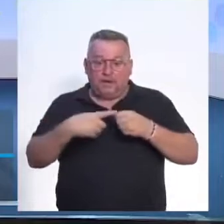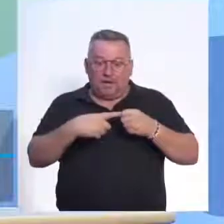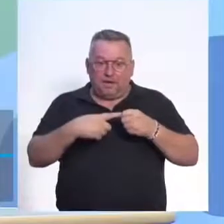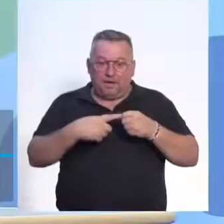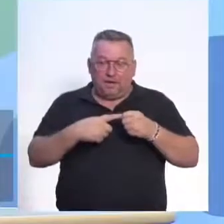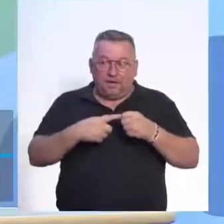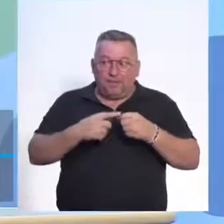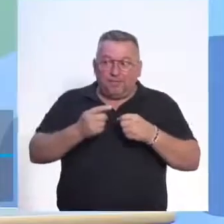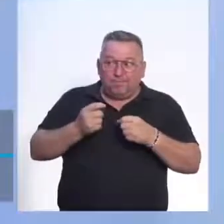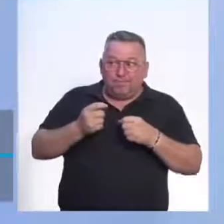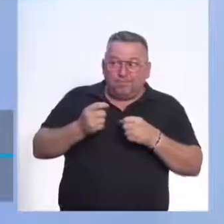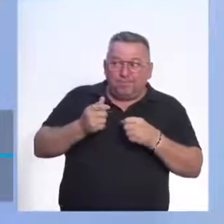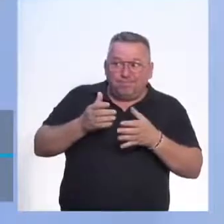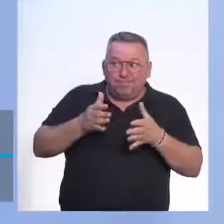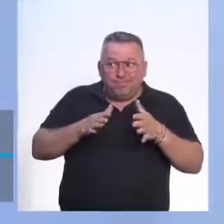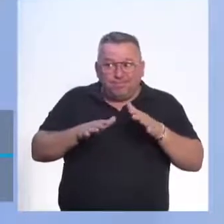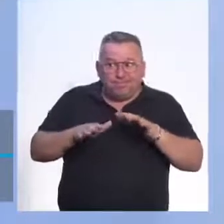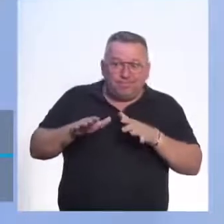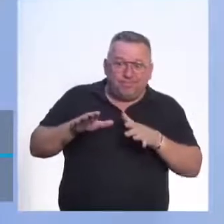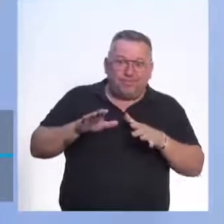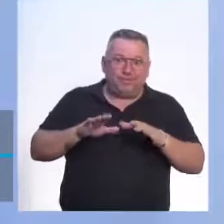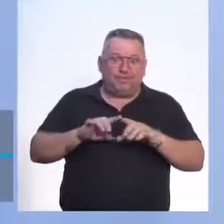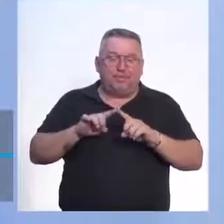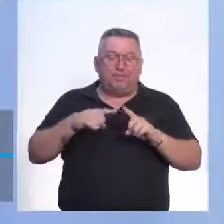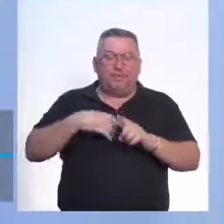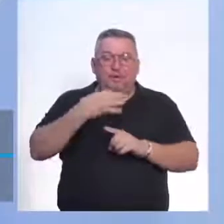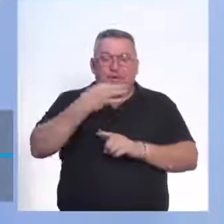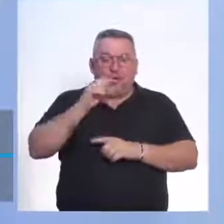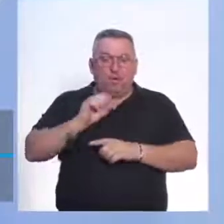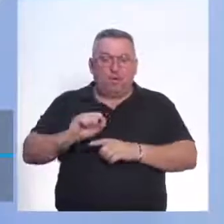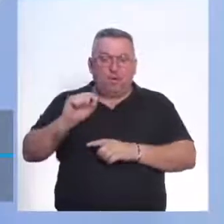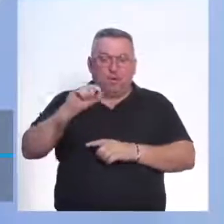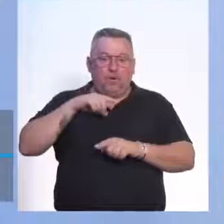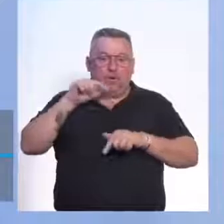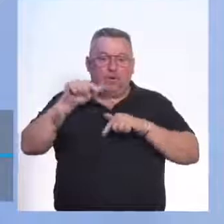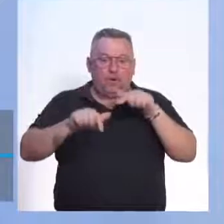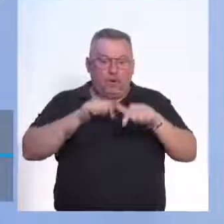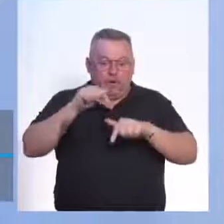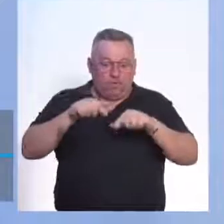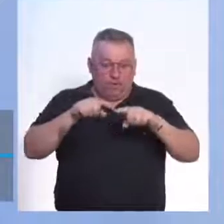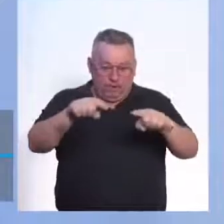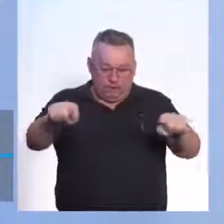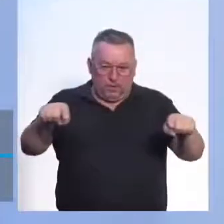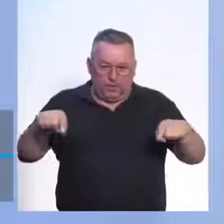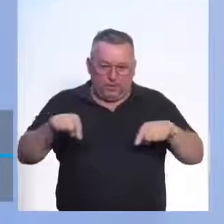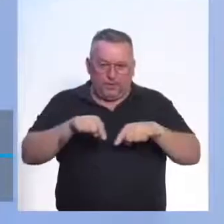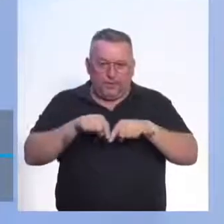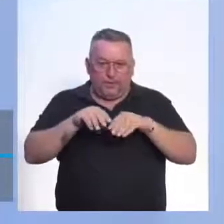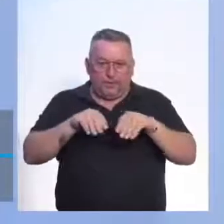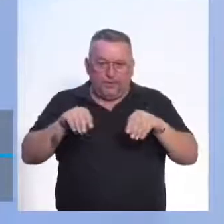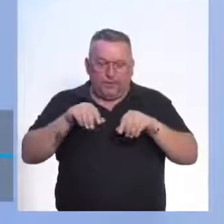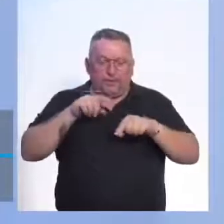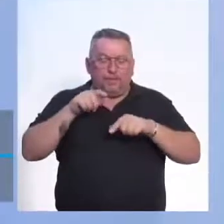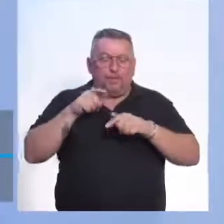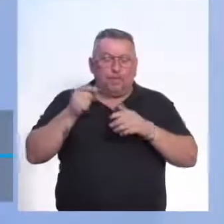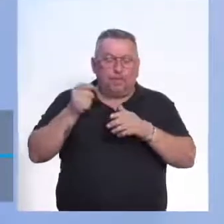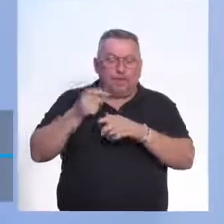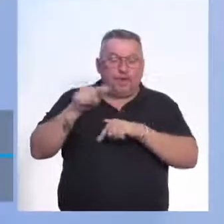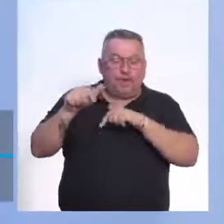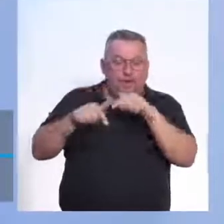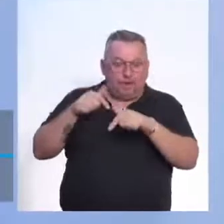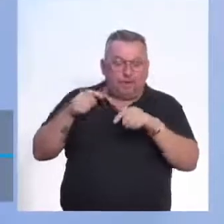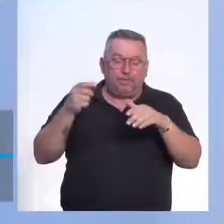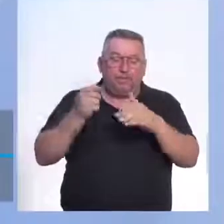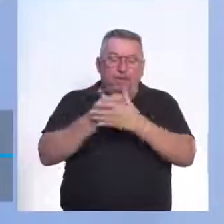mas não é. É quase, mas não é. Ah, Então, assim, eu trabalho na sua terra, certo. eu pago